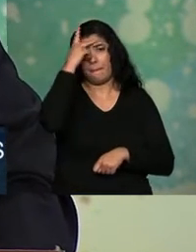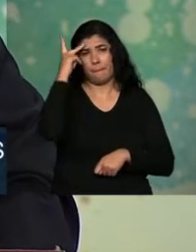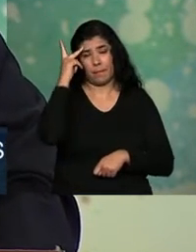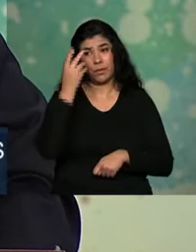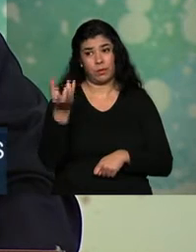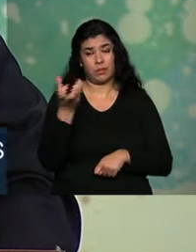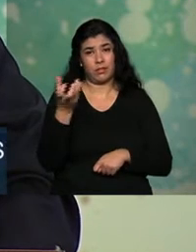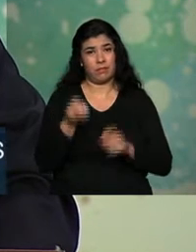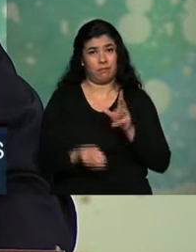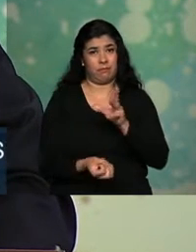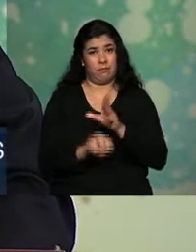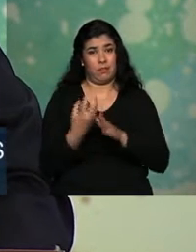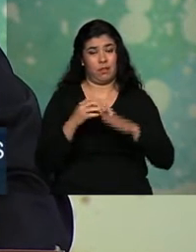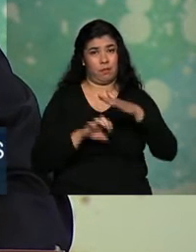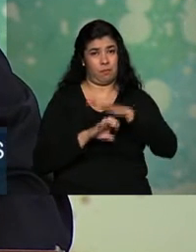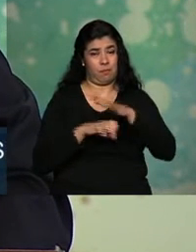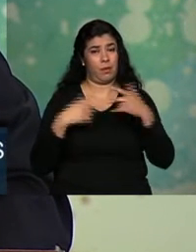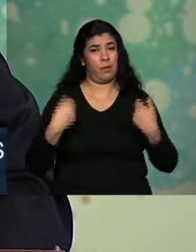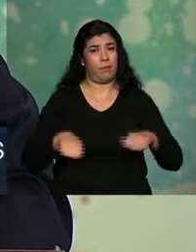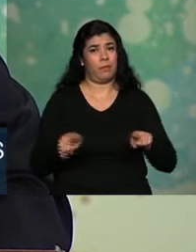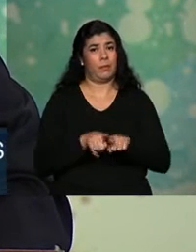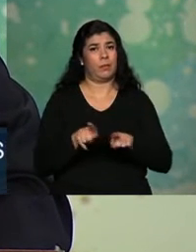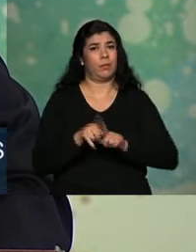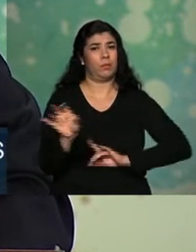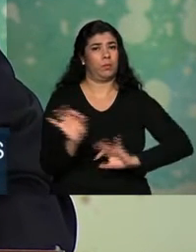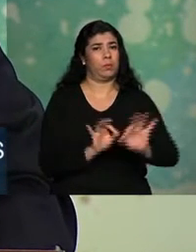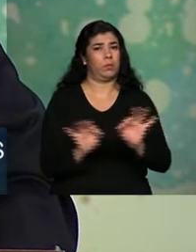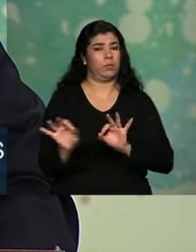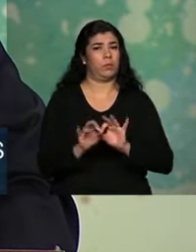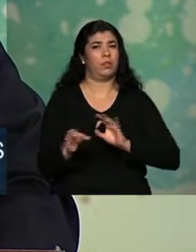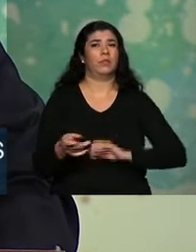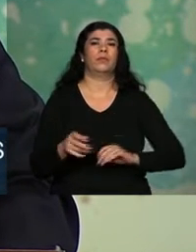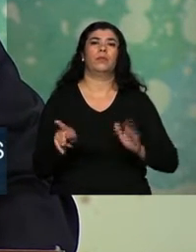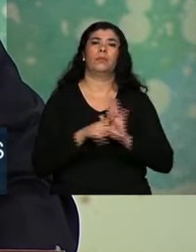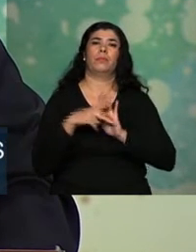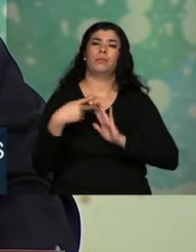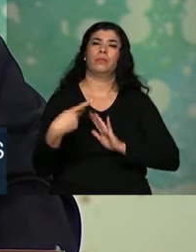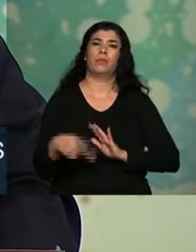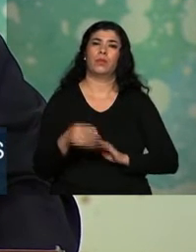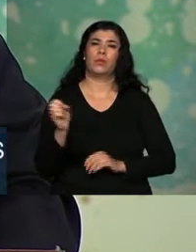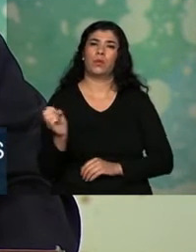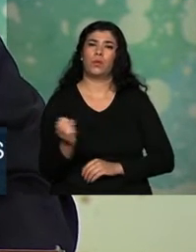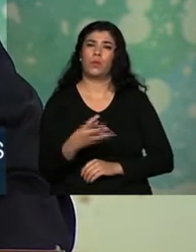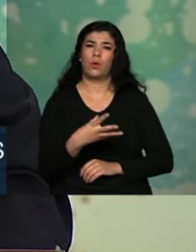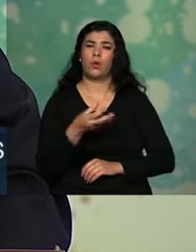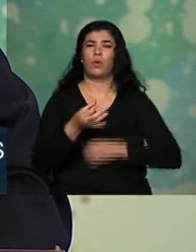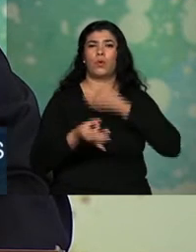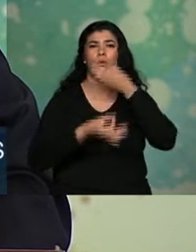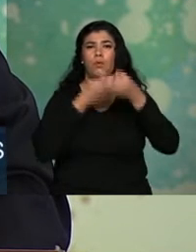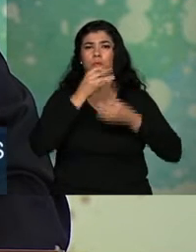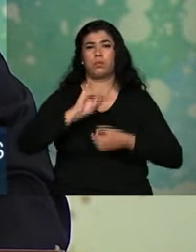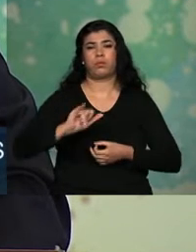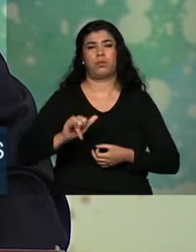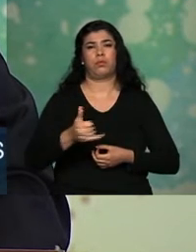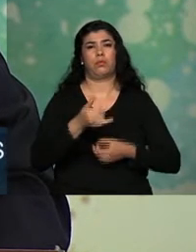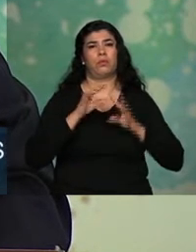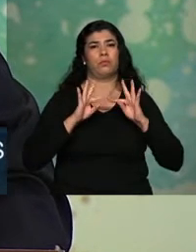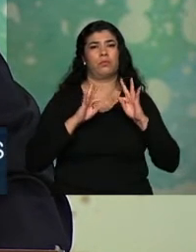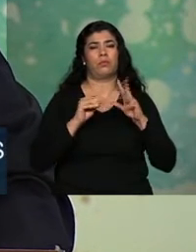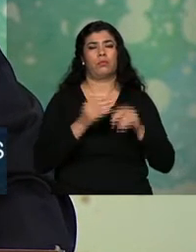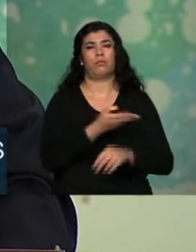buscar oportunidades e se preparar para elas. E com inovação, com soluções que atendam às demandas